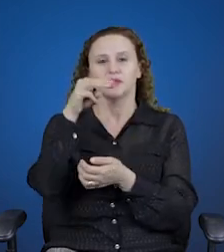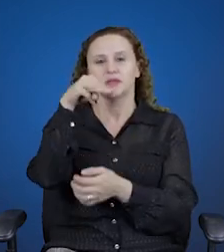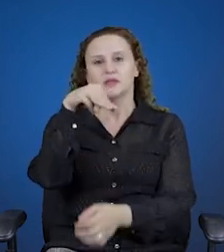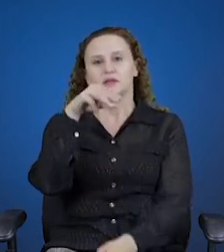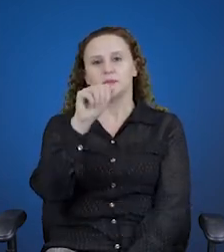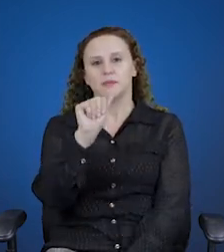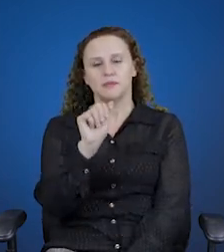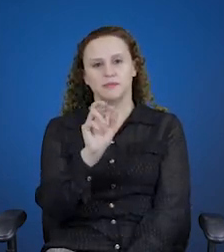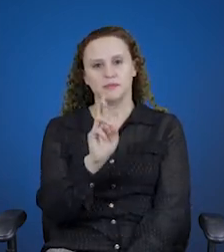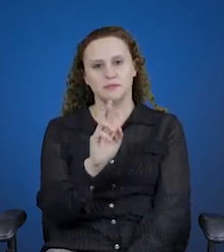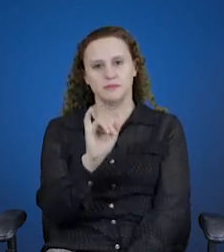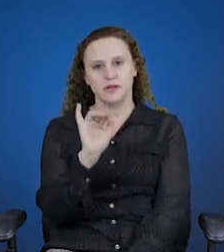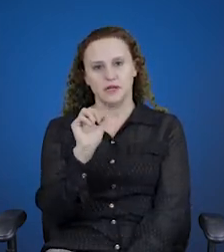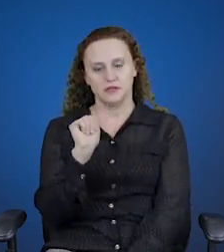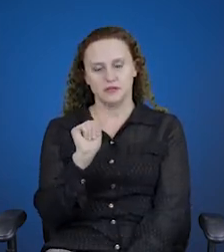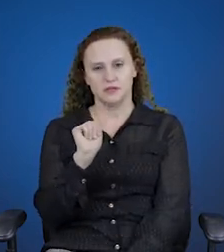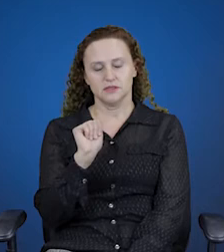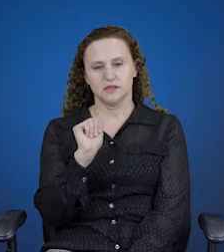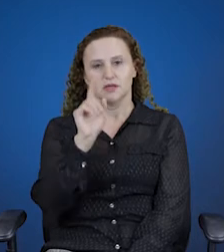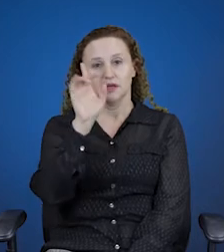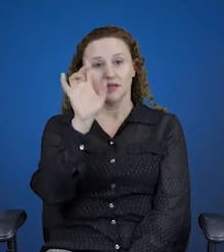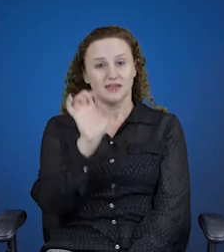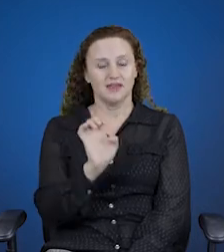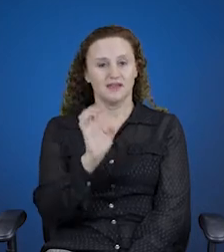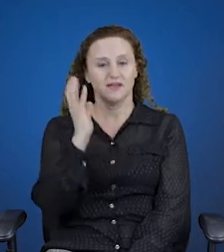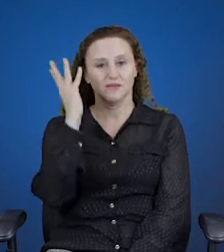ela é bonita